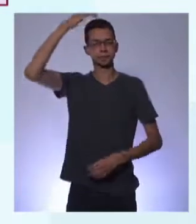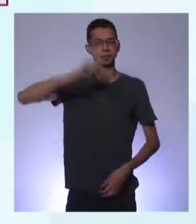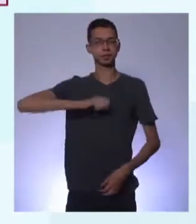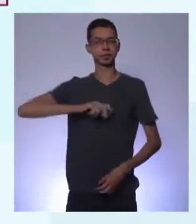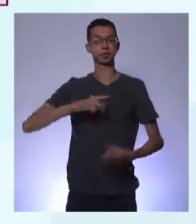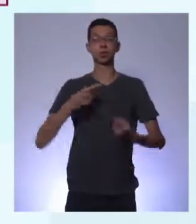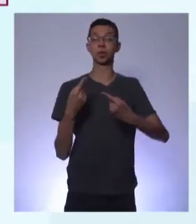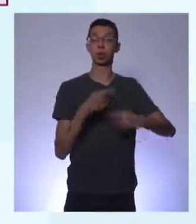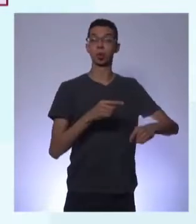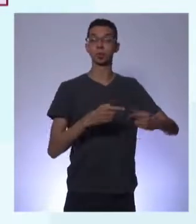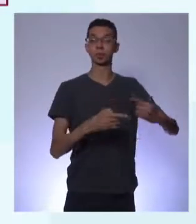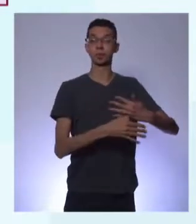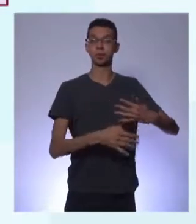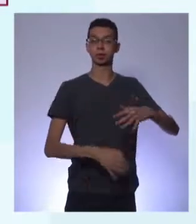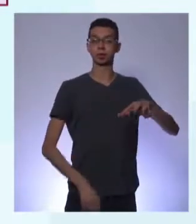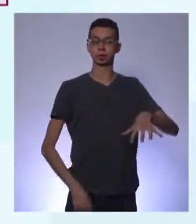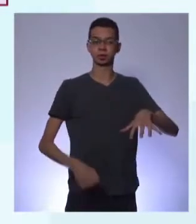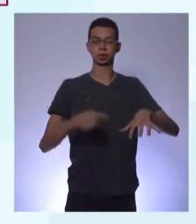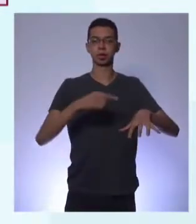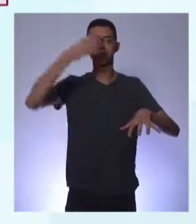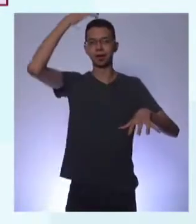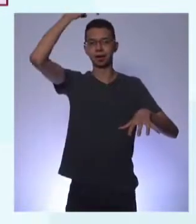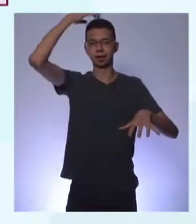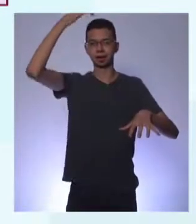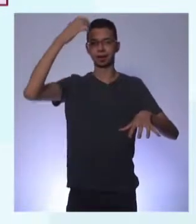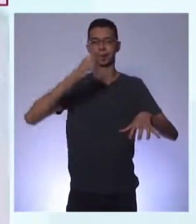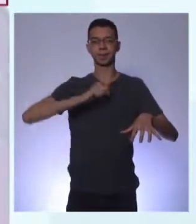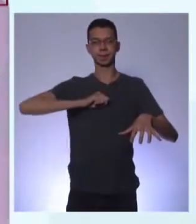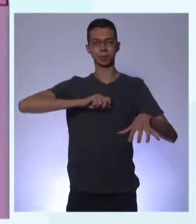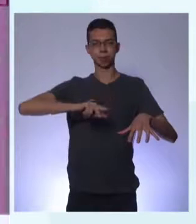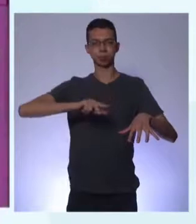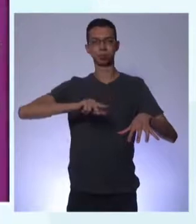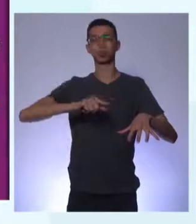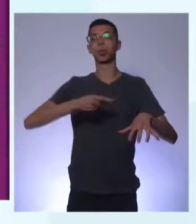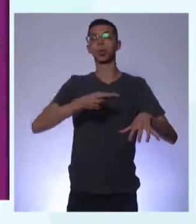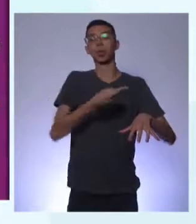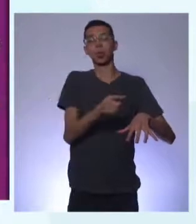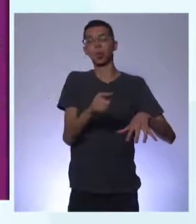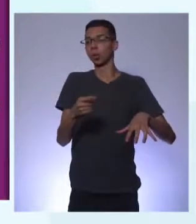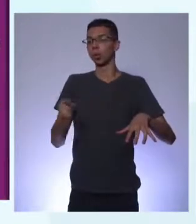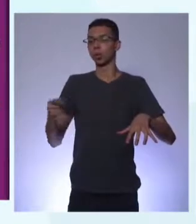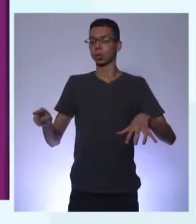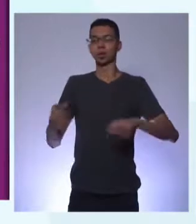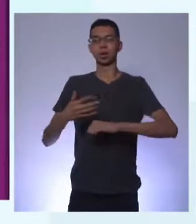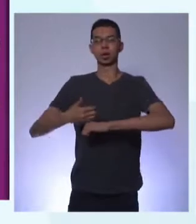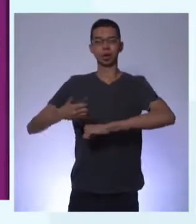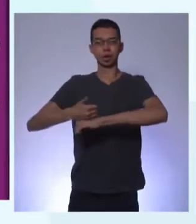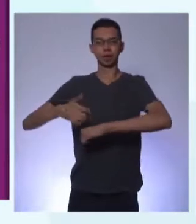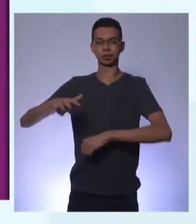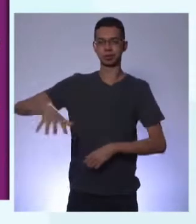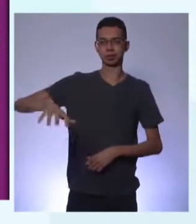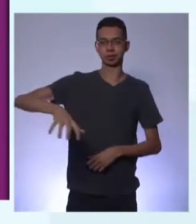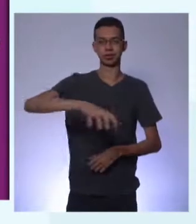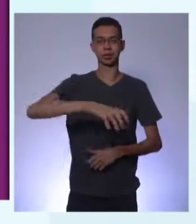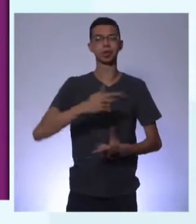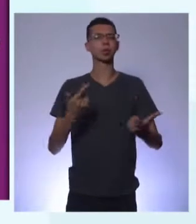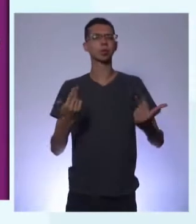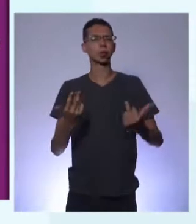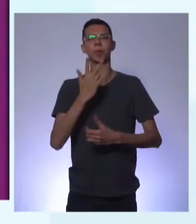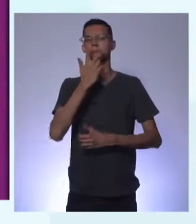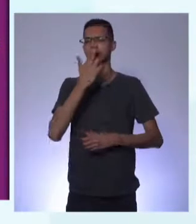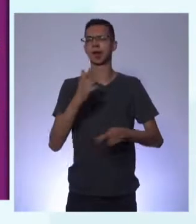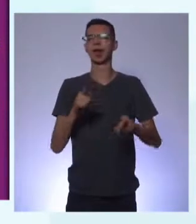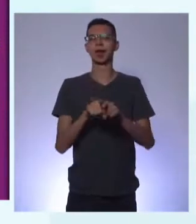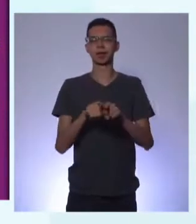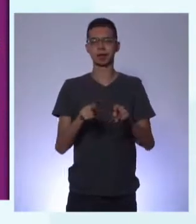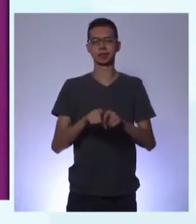metrópole portuguesa, a coroa portuguesa está tomando contra a colônia, elas são semelhantes às medidas que estão sendo tomadas também lá